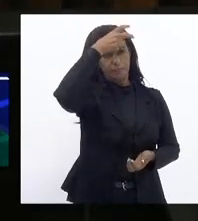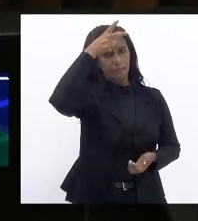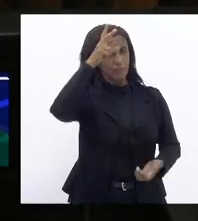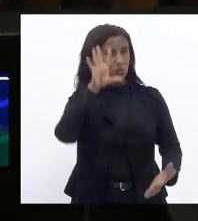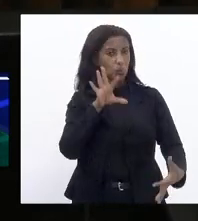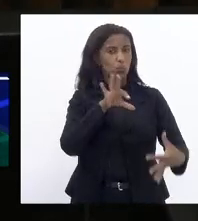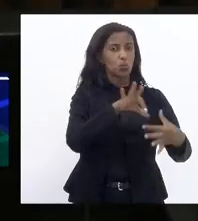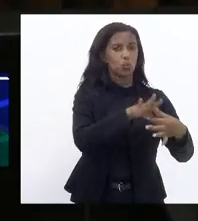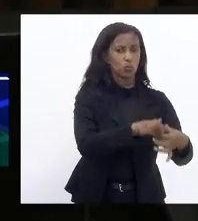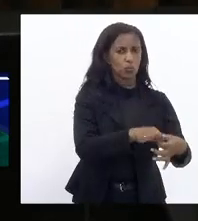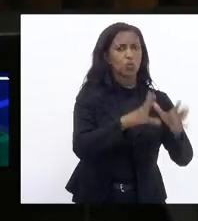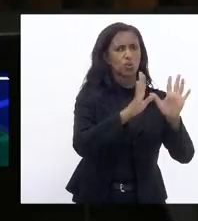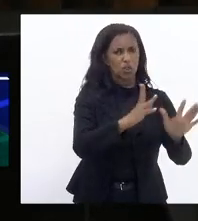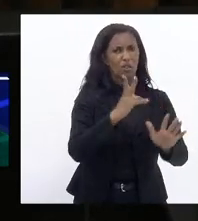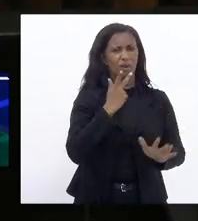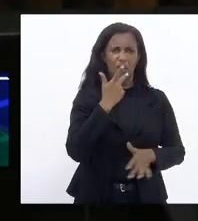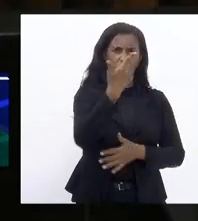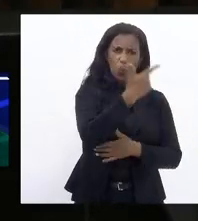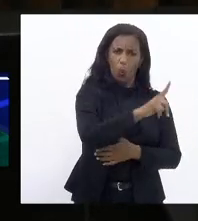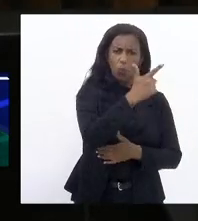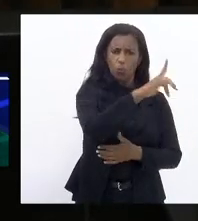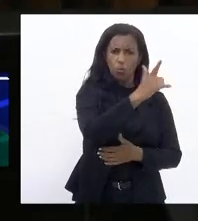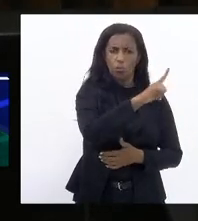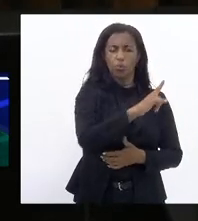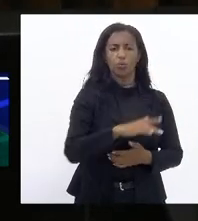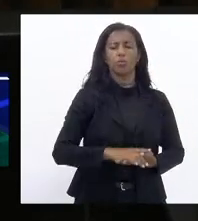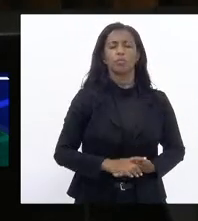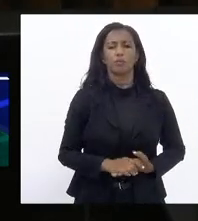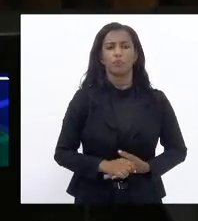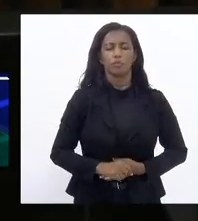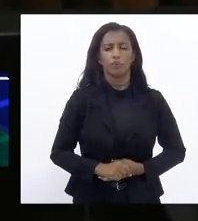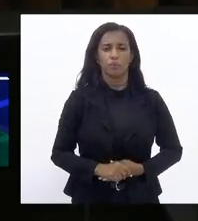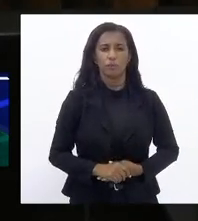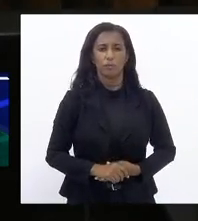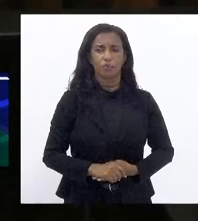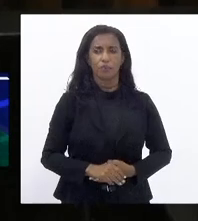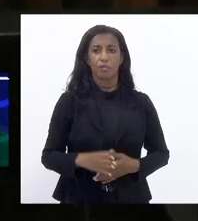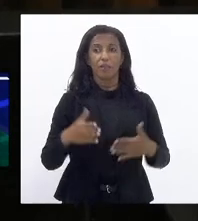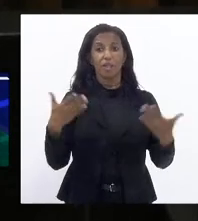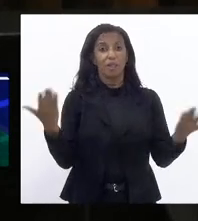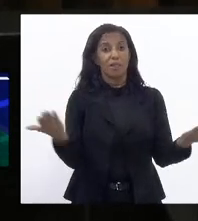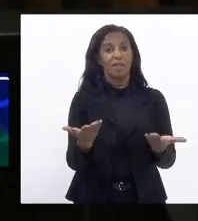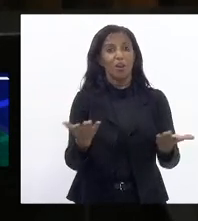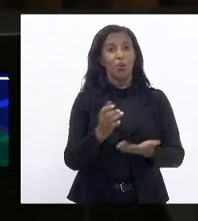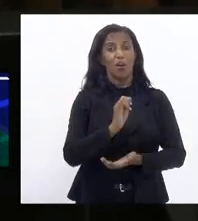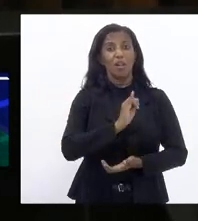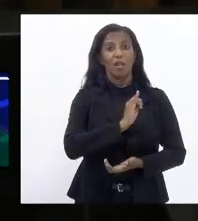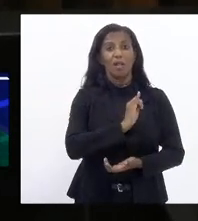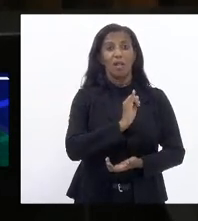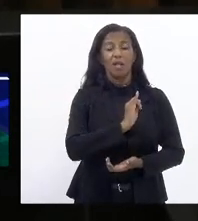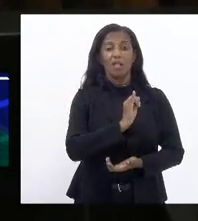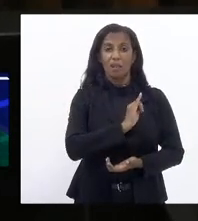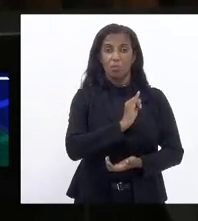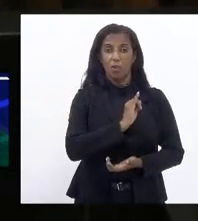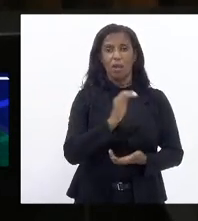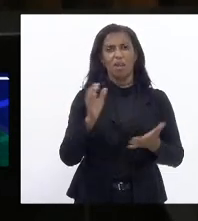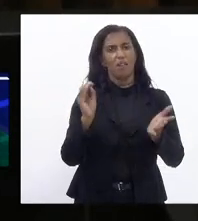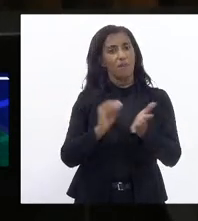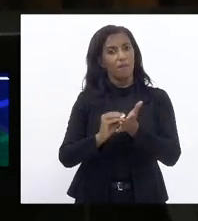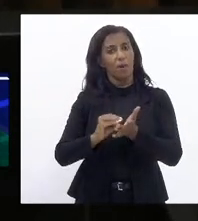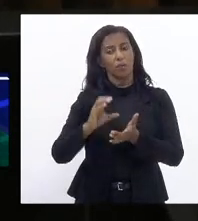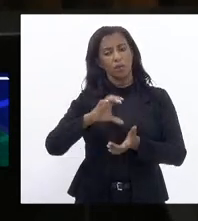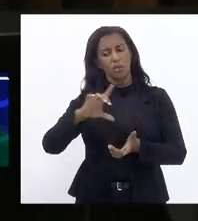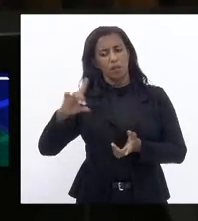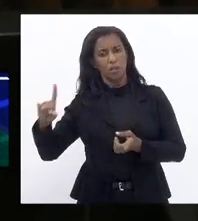Belfor Roxo, sobre o qual eu já falei outras vezes aqui na sessão plenária da Assembleia. E agora Itaboraí, Cidade de Deus e Alemão não